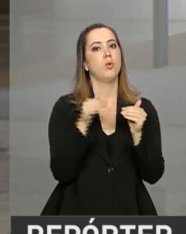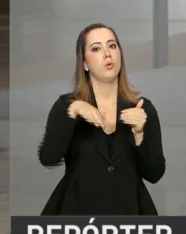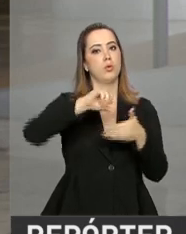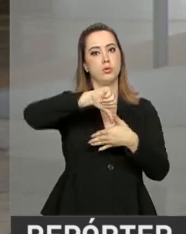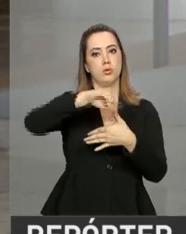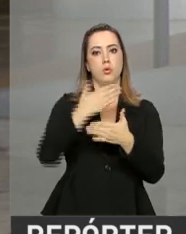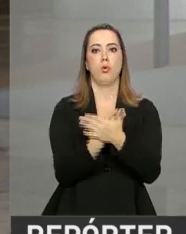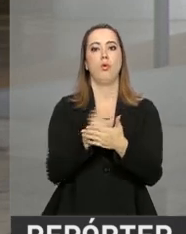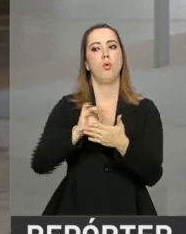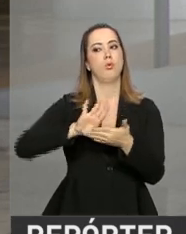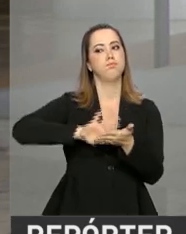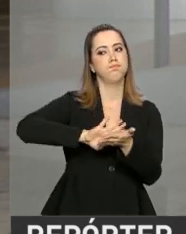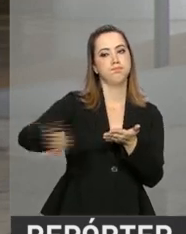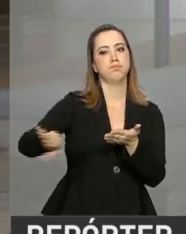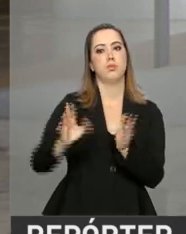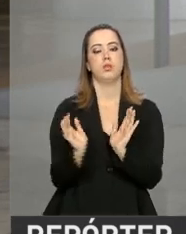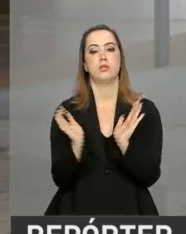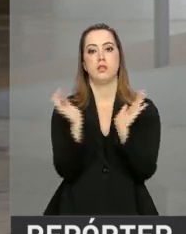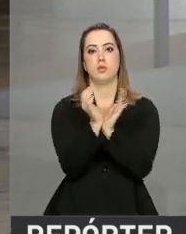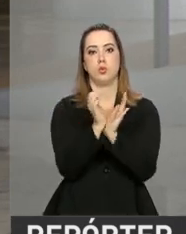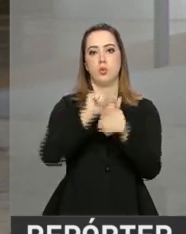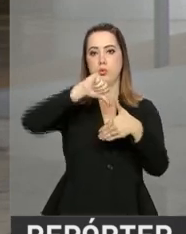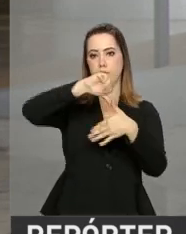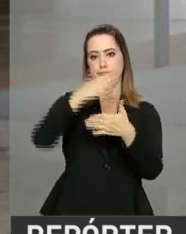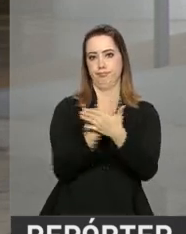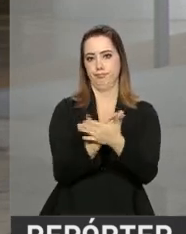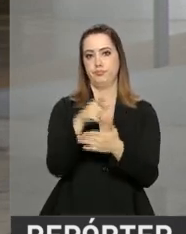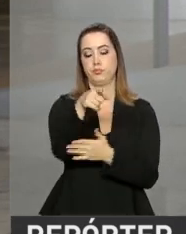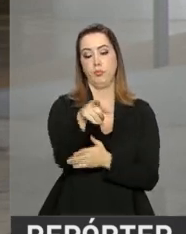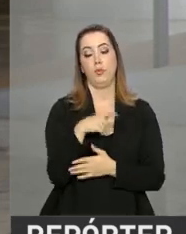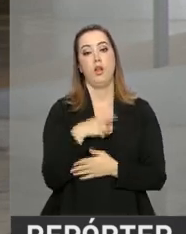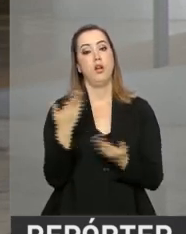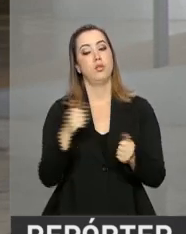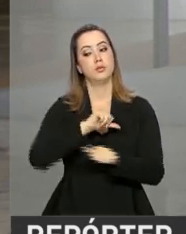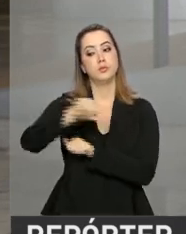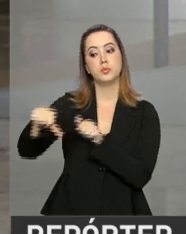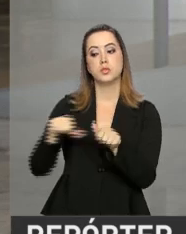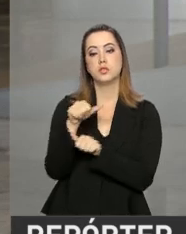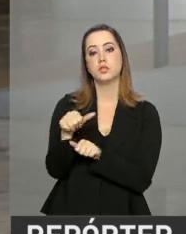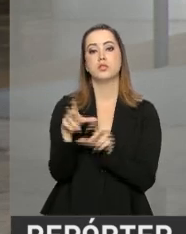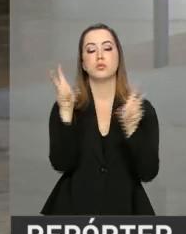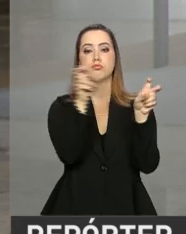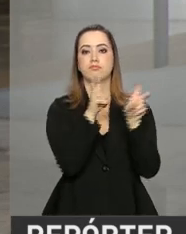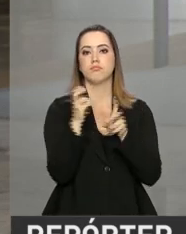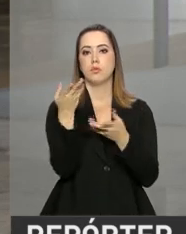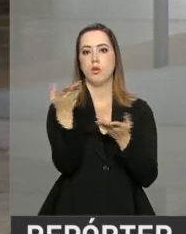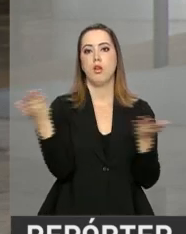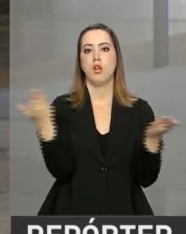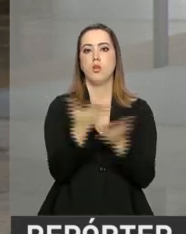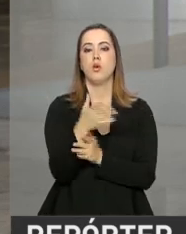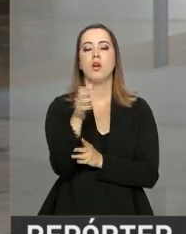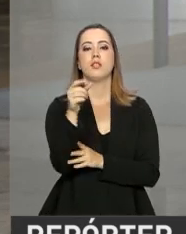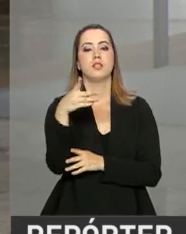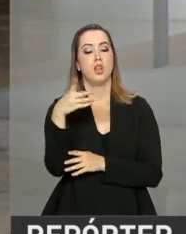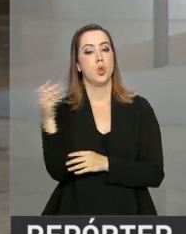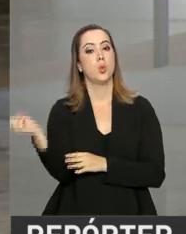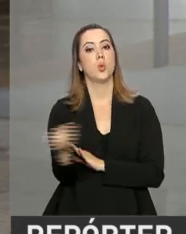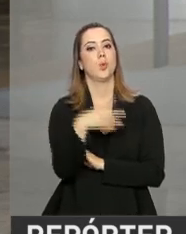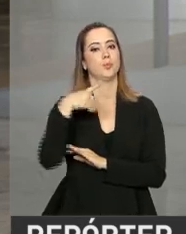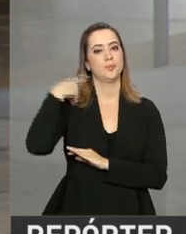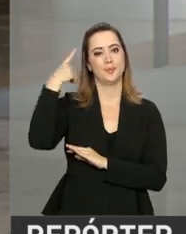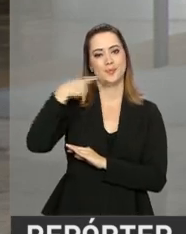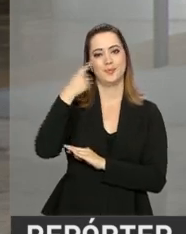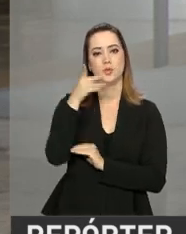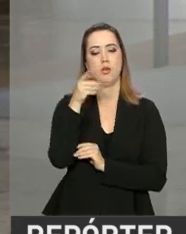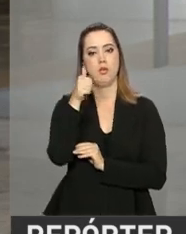será suspenso do bloco. E mudando um pouquinho de assunto, José Luiz, tomou posse hoje a nova advogada-geral da União, Gleice Maria